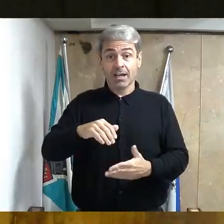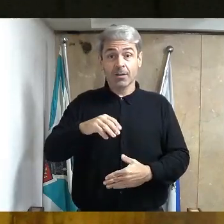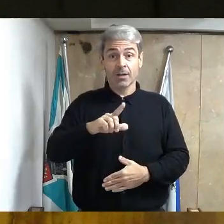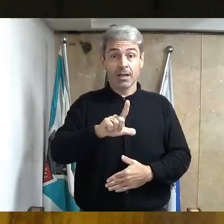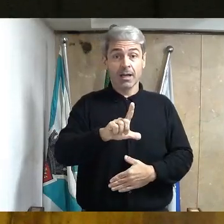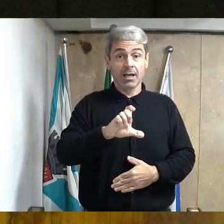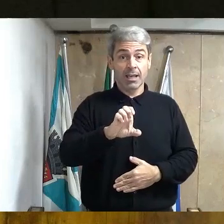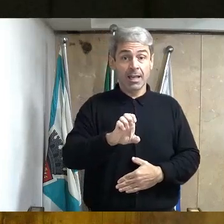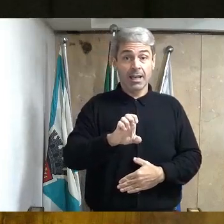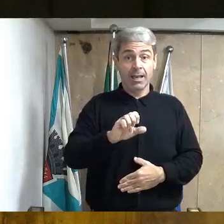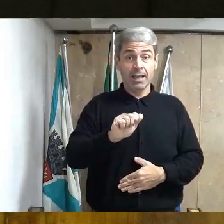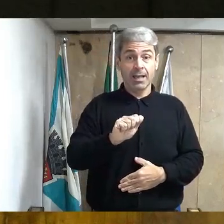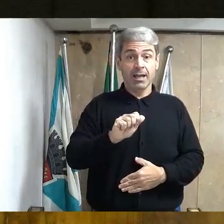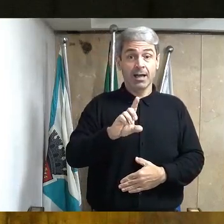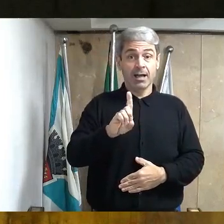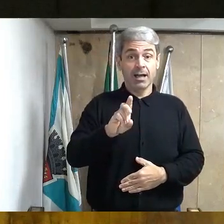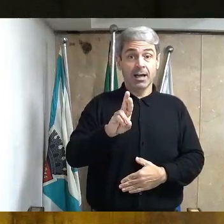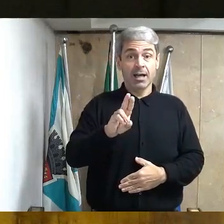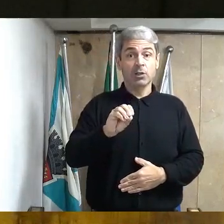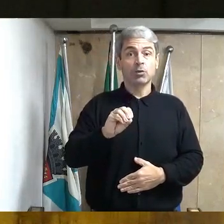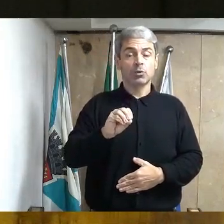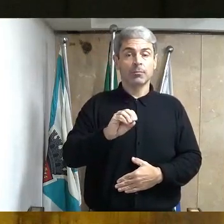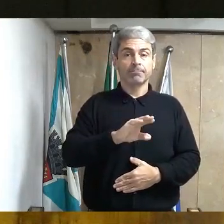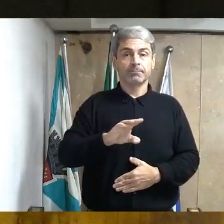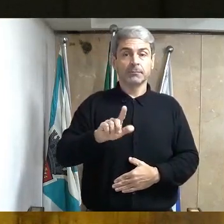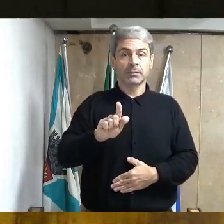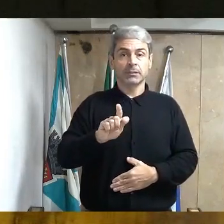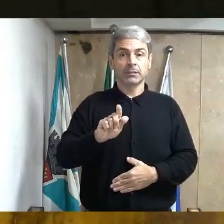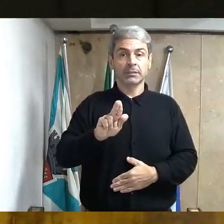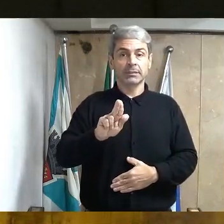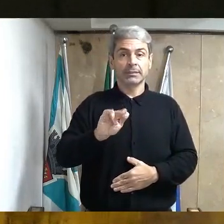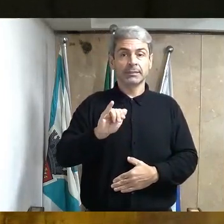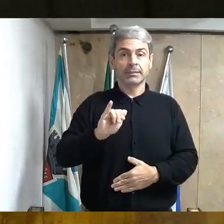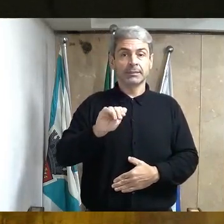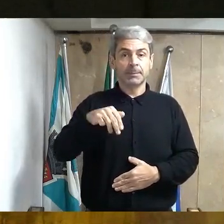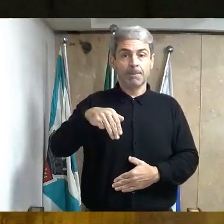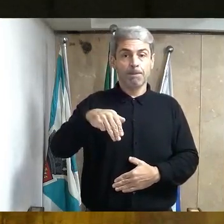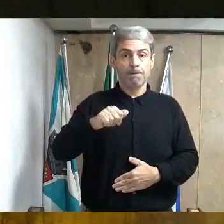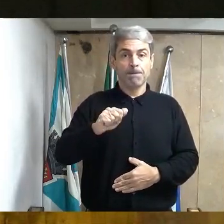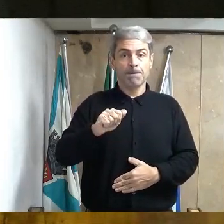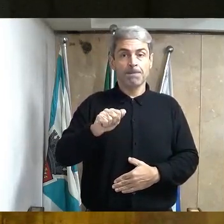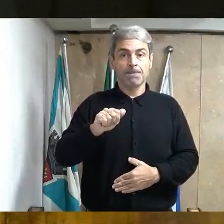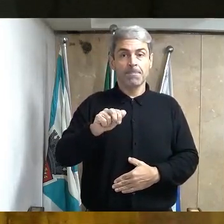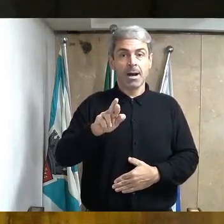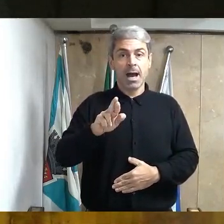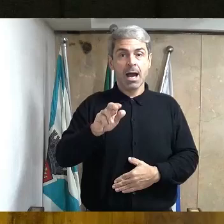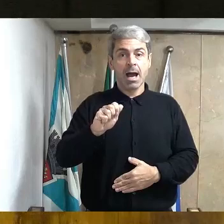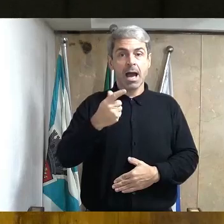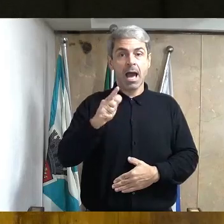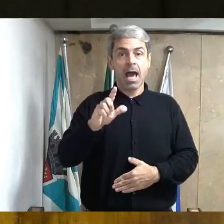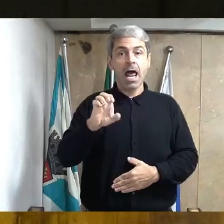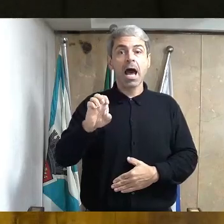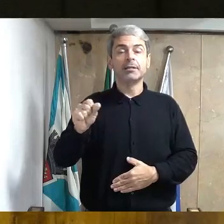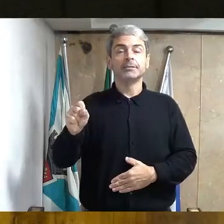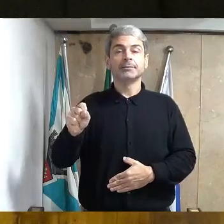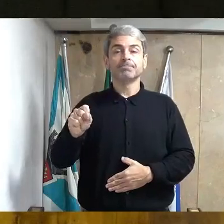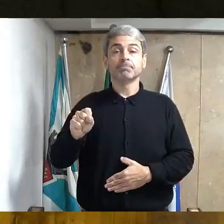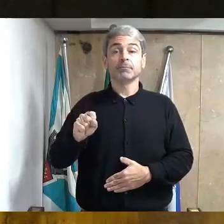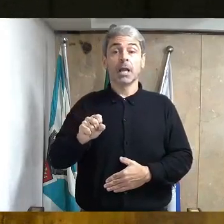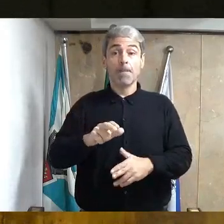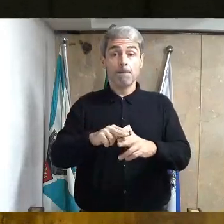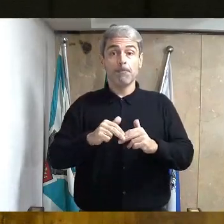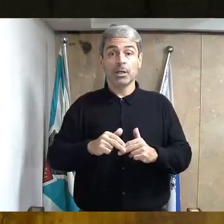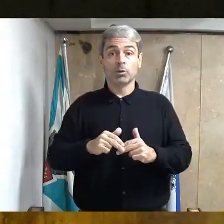O REURBER foi uma coisa sancionada pelo Michel Temer